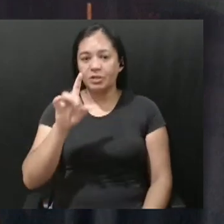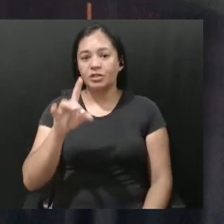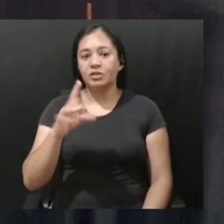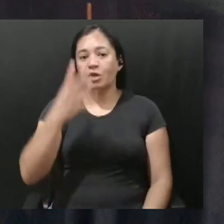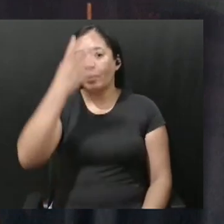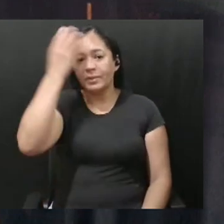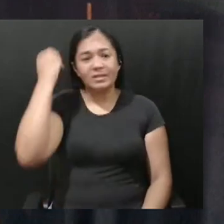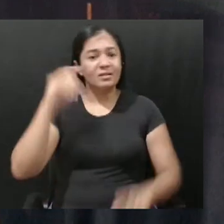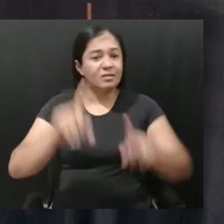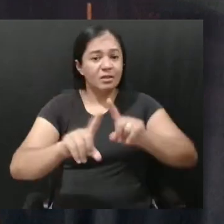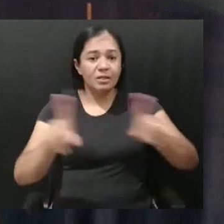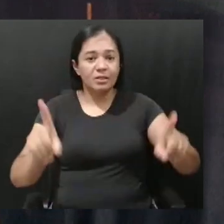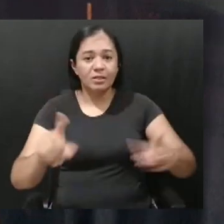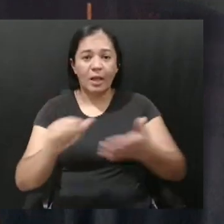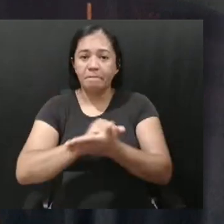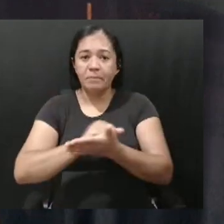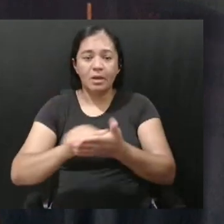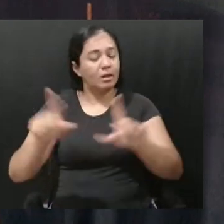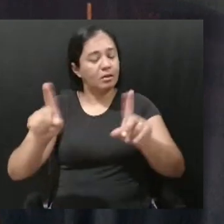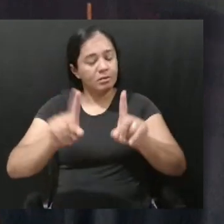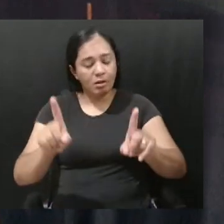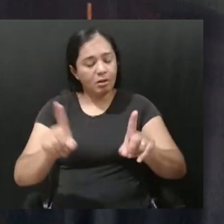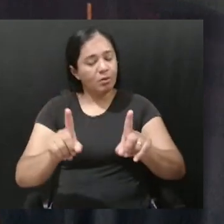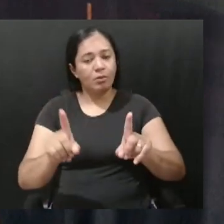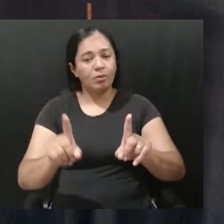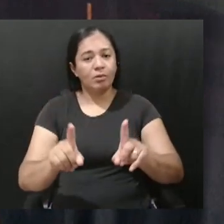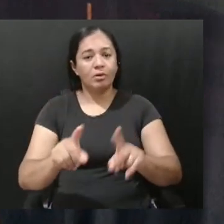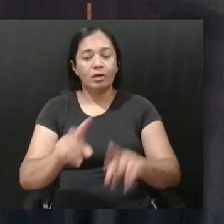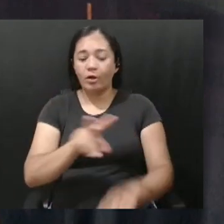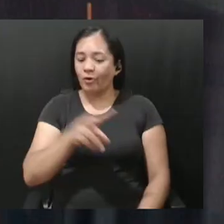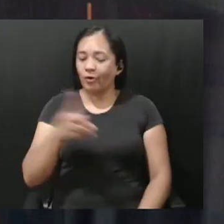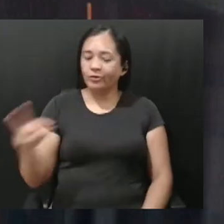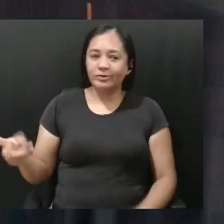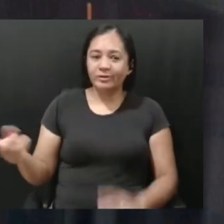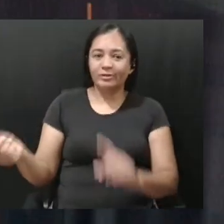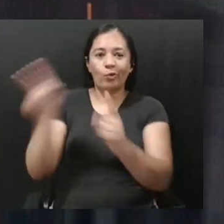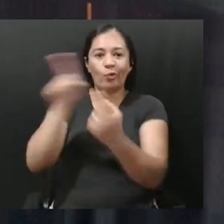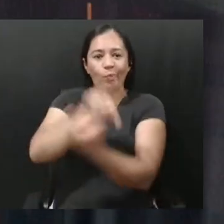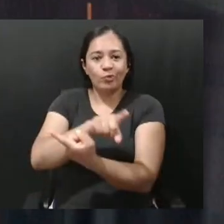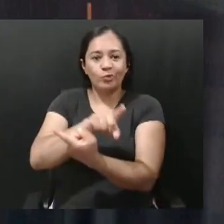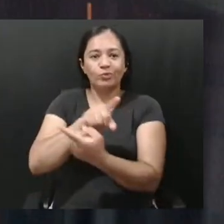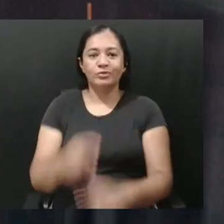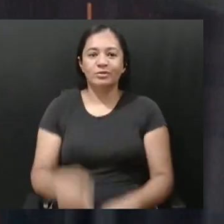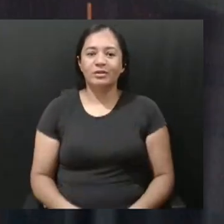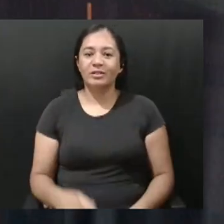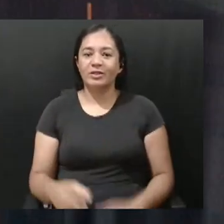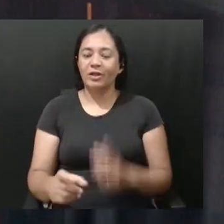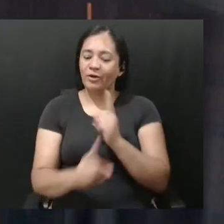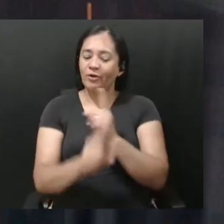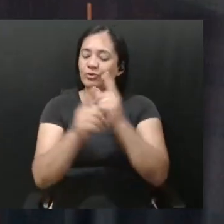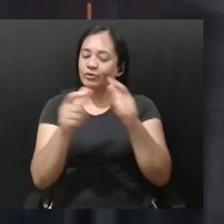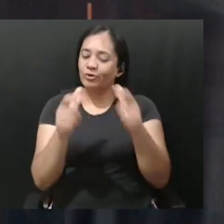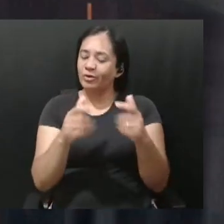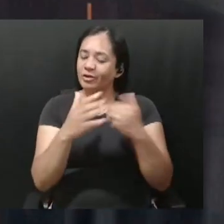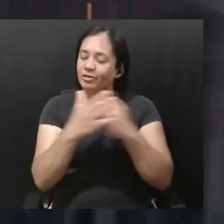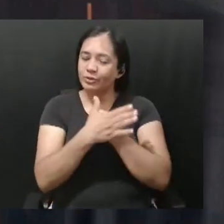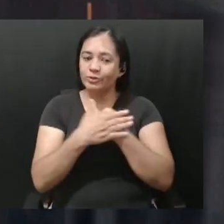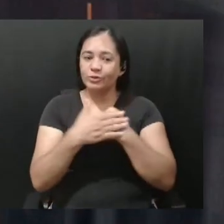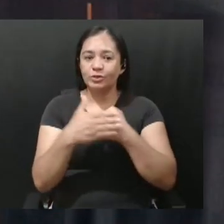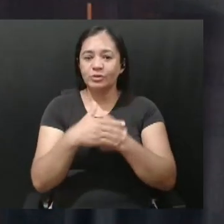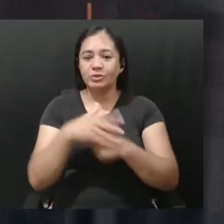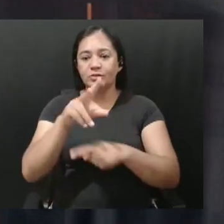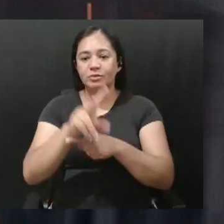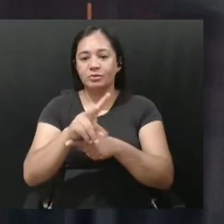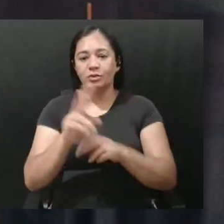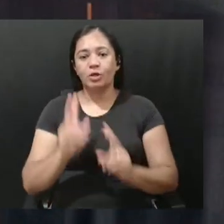a presença da Uhum. pessoa, muito pelo contrário, né, é encontrar um lugarzinho de carinho, de cuidado ali e seguir